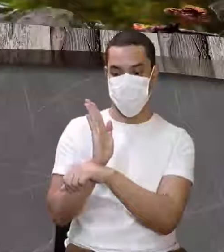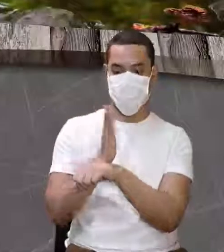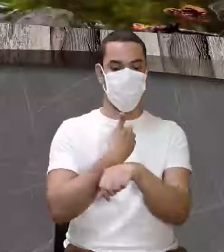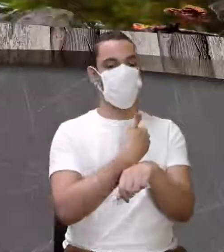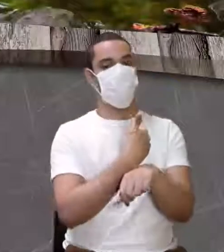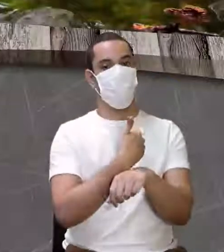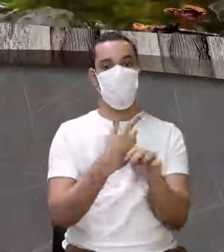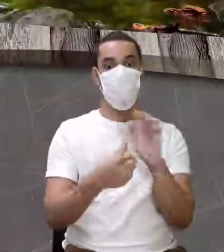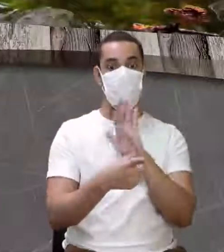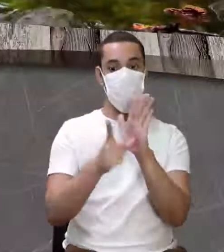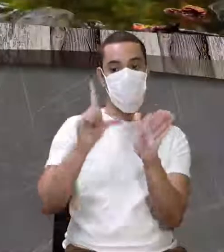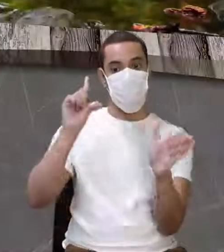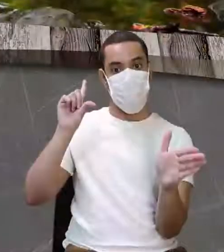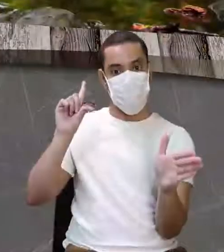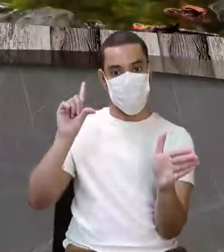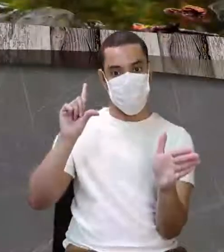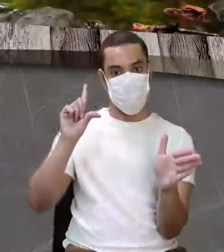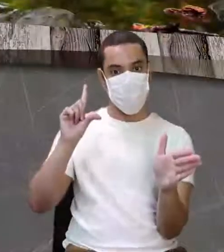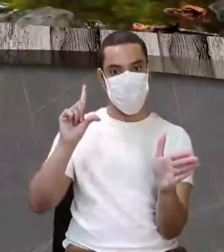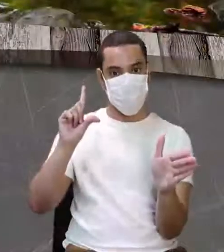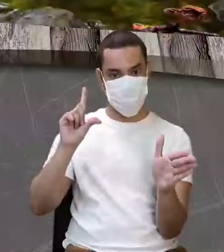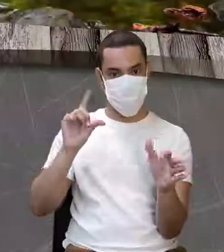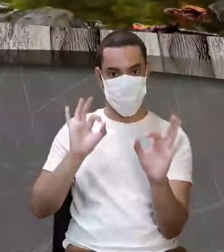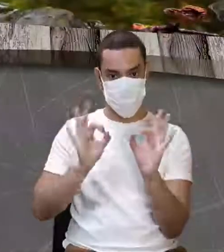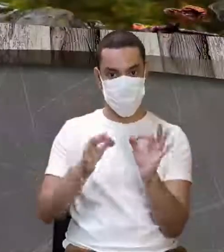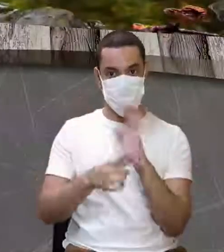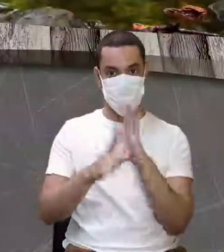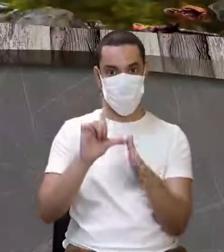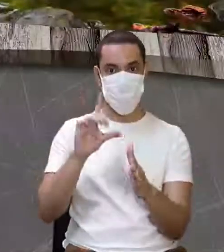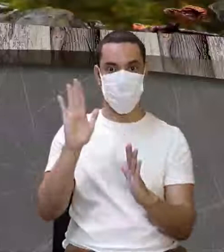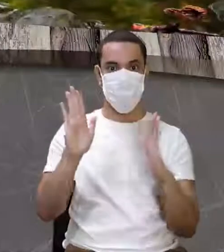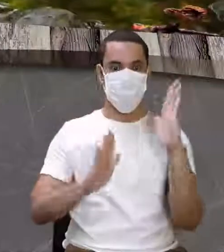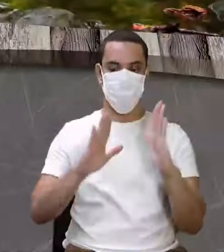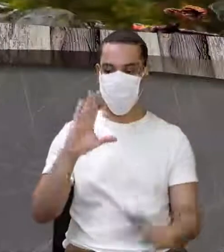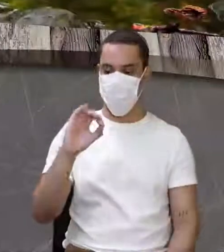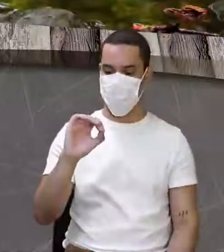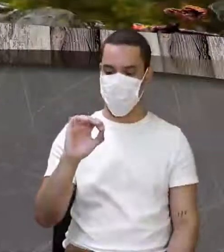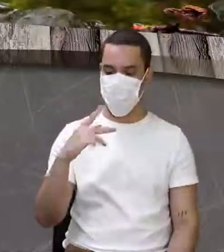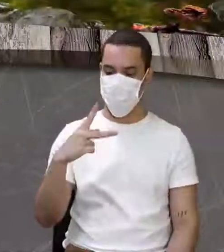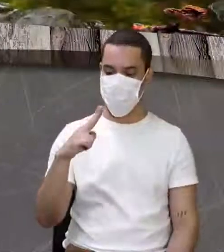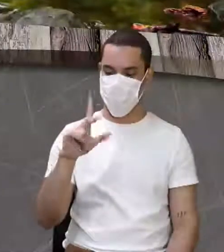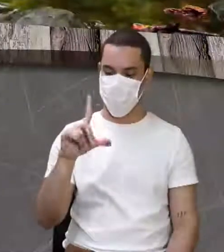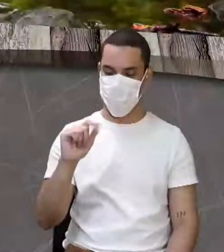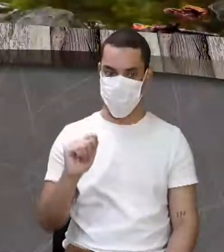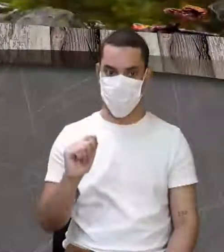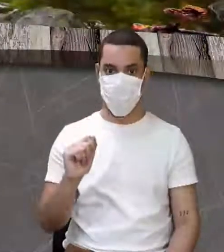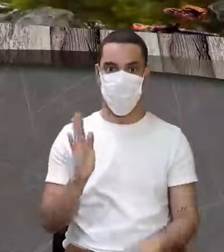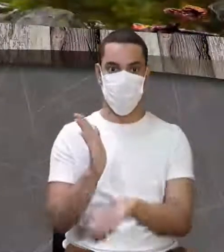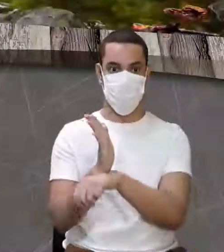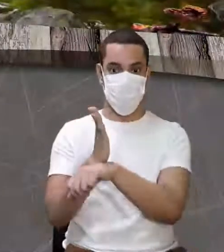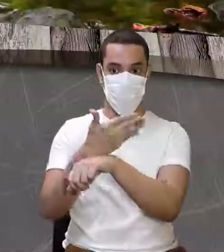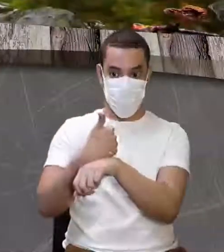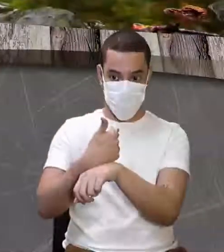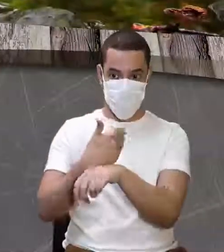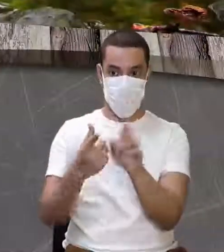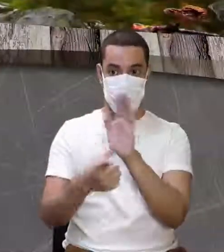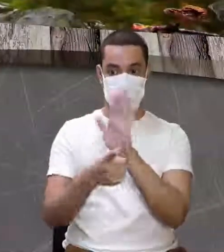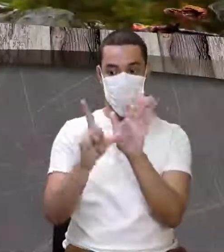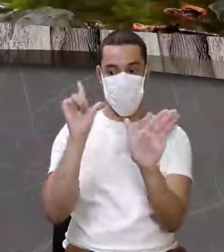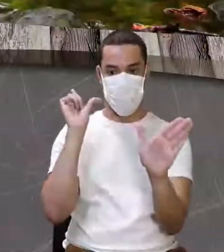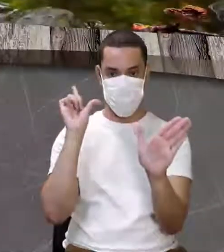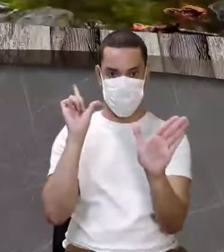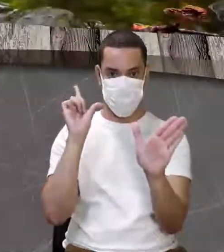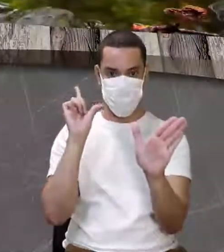antes do acasalamento, que a gente pode chamar de cópula, tá? Antes da cópula, ou seja, antes do encontro